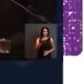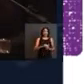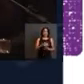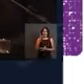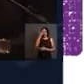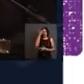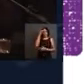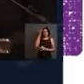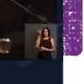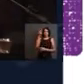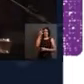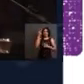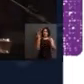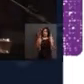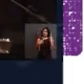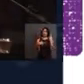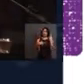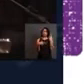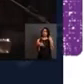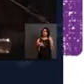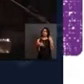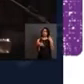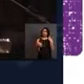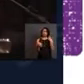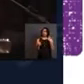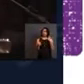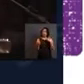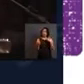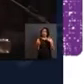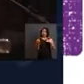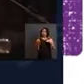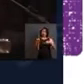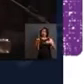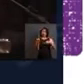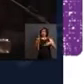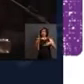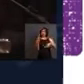pessoas fazem críticas aos resultados de avaliação, dizendo assim,